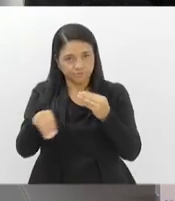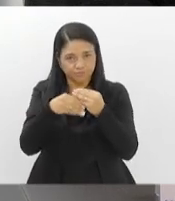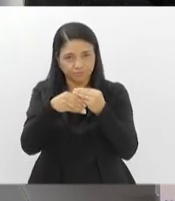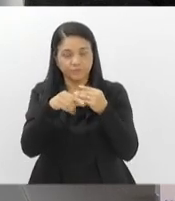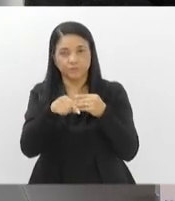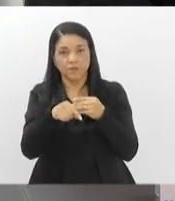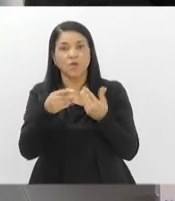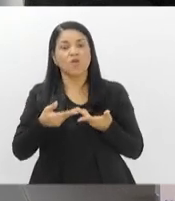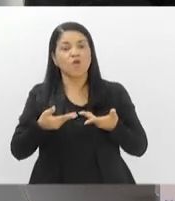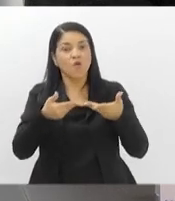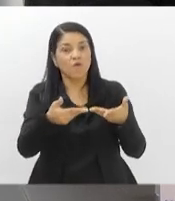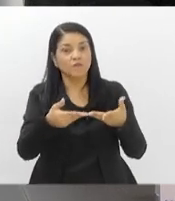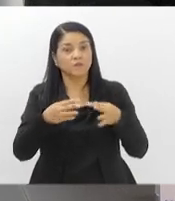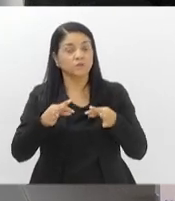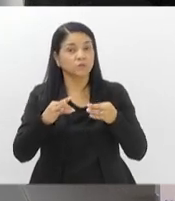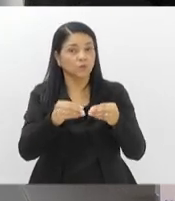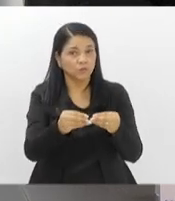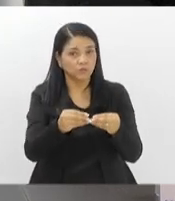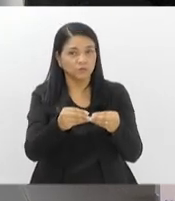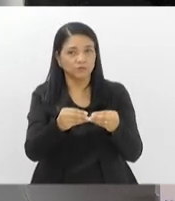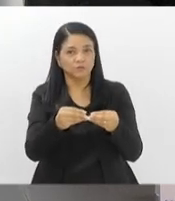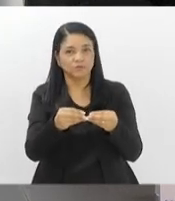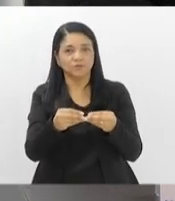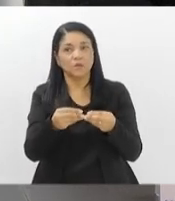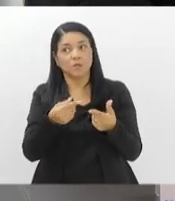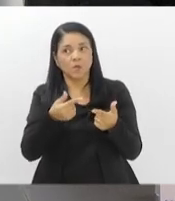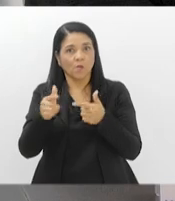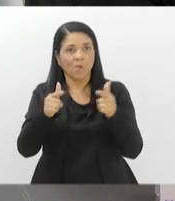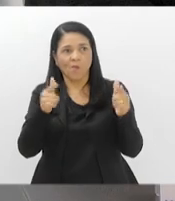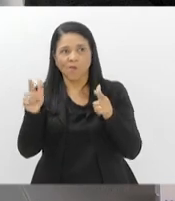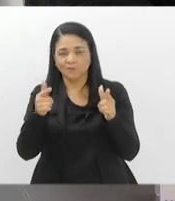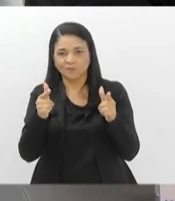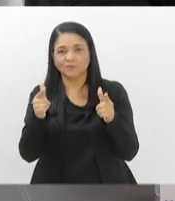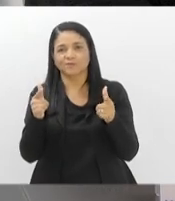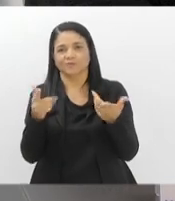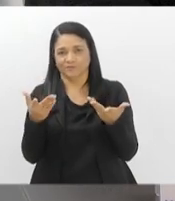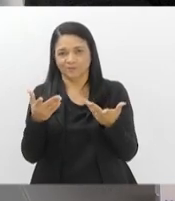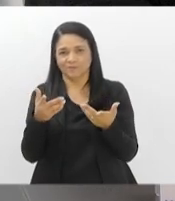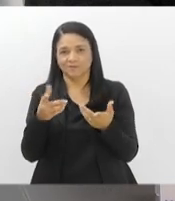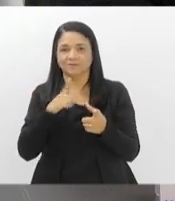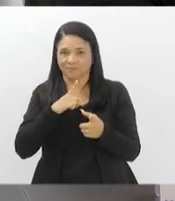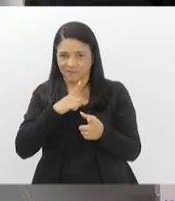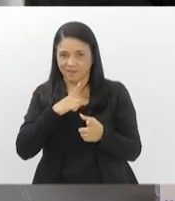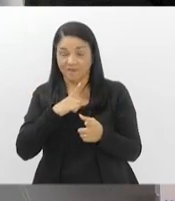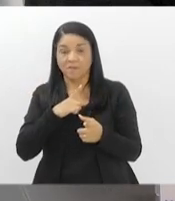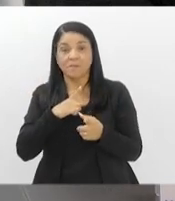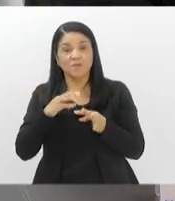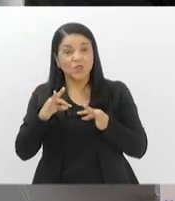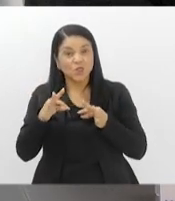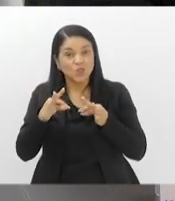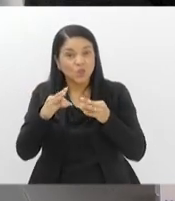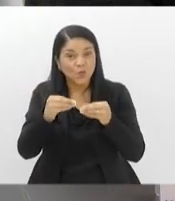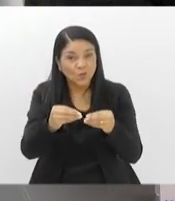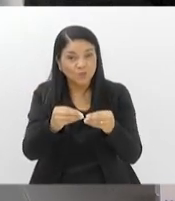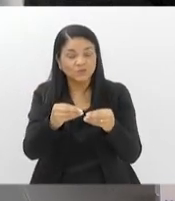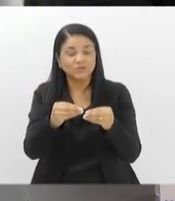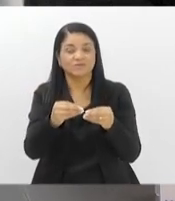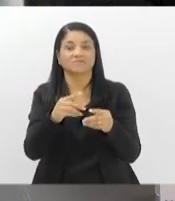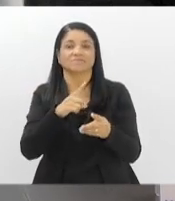estamos convidando percebam que aqui há muitos outros personagens envolvidos na história por quê Porque todos são